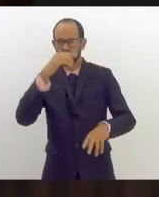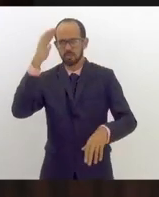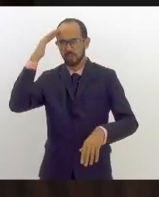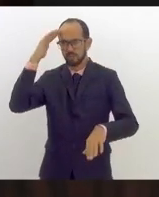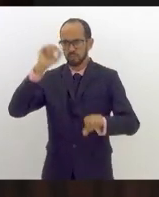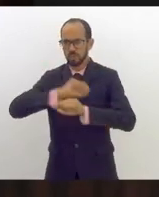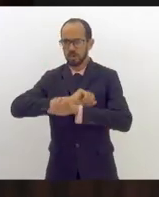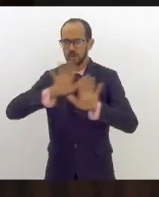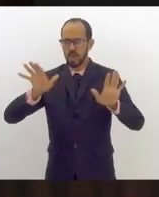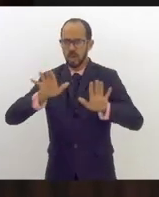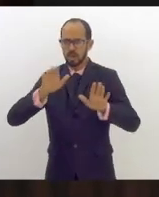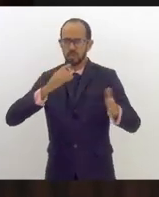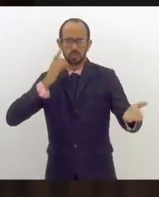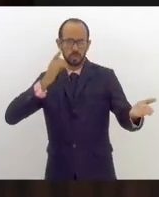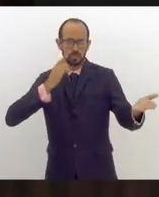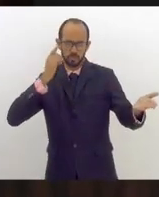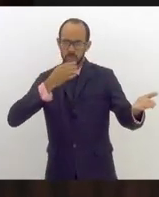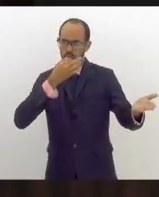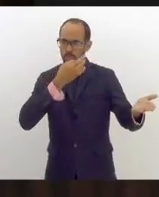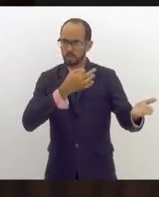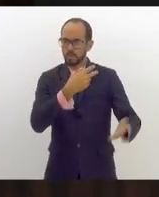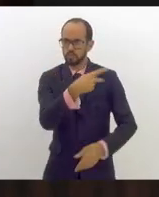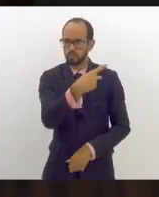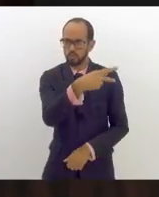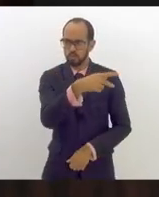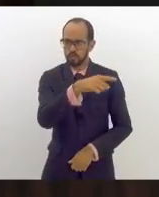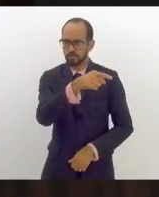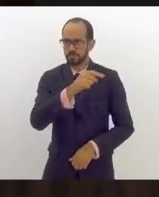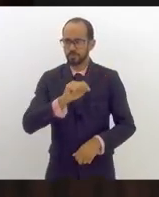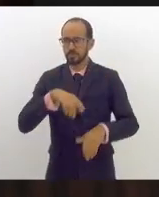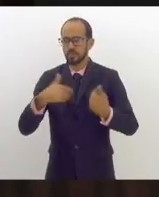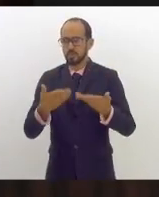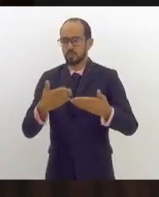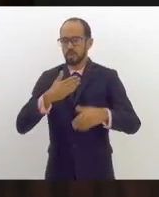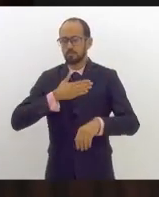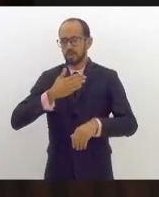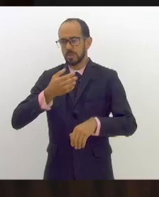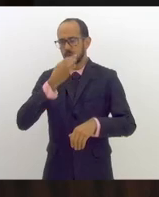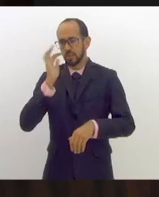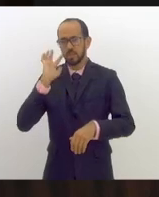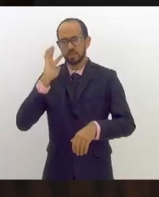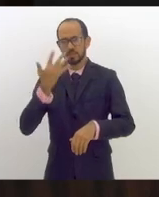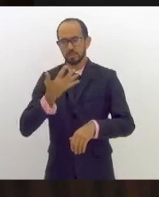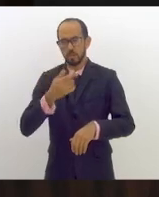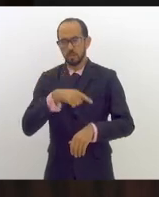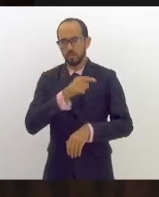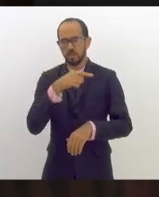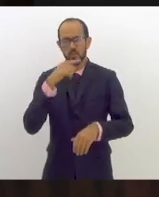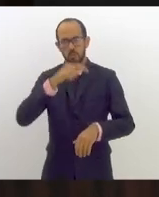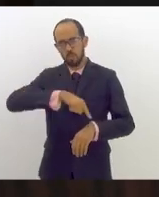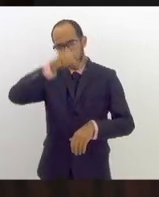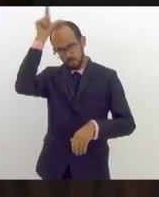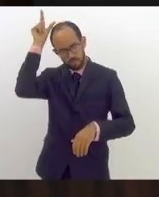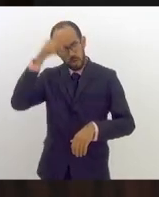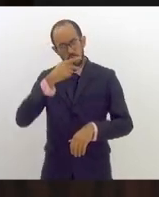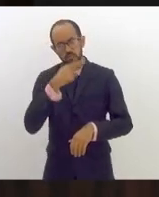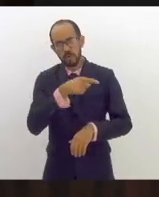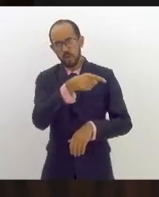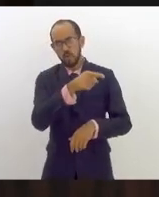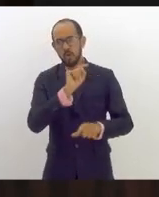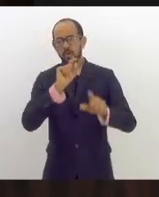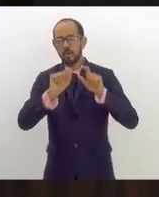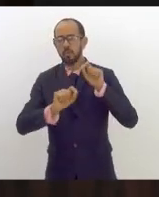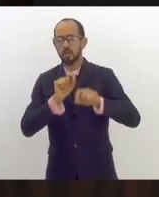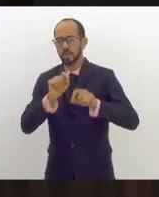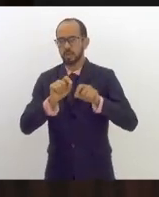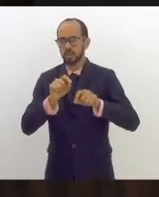claramente o deputado posicionamento de vossa excelência então para deixar a minha decisão E o que o Deputado Luiz Paulo falou é que